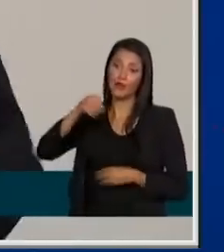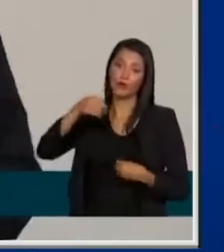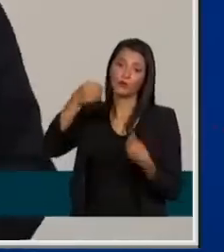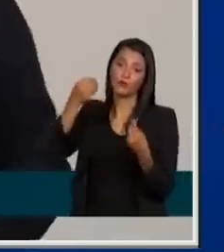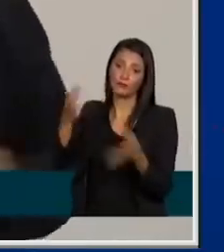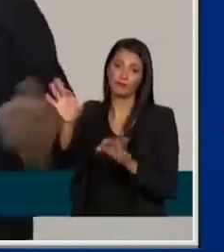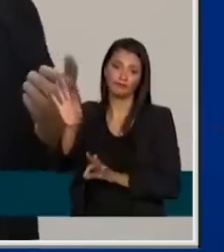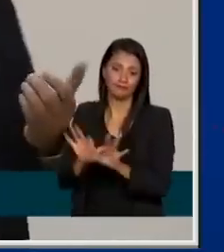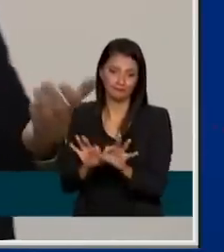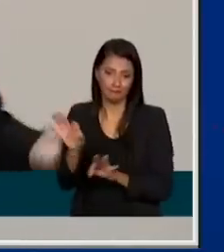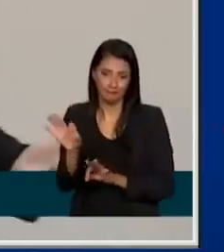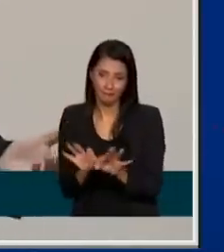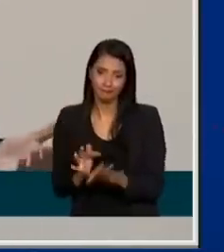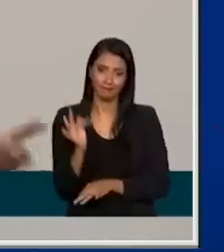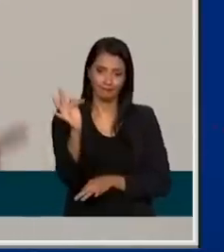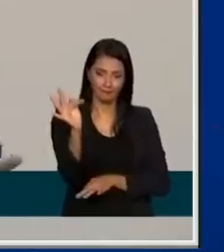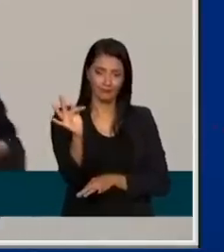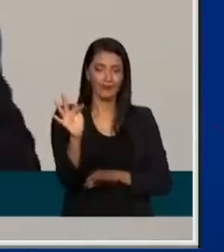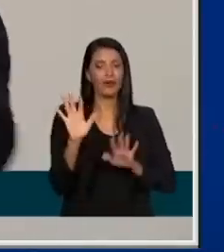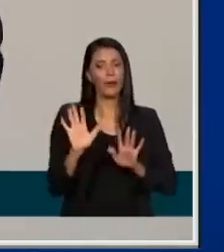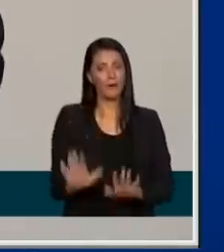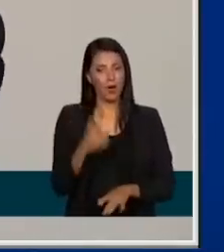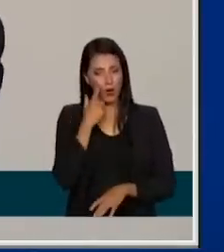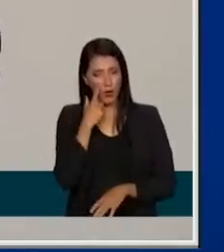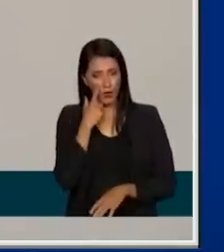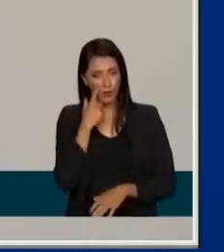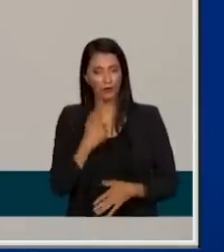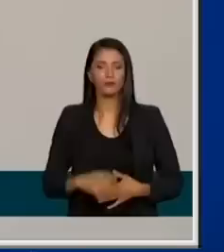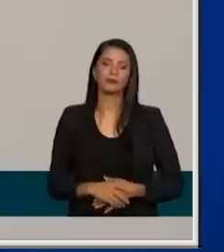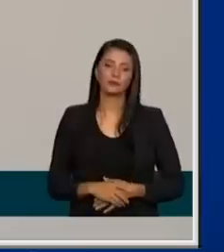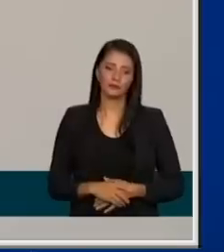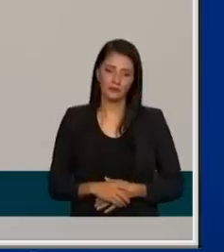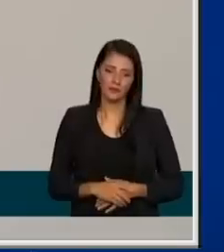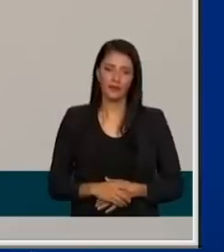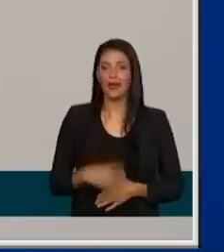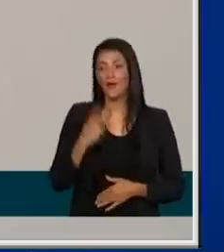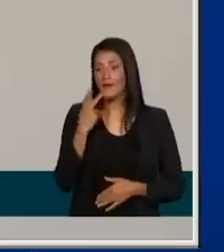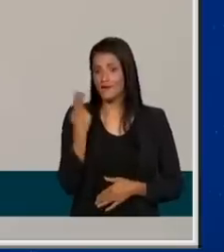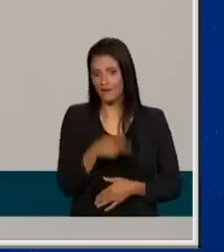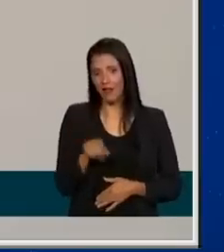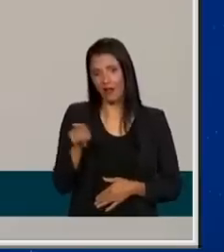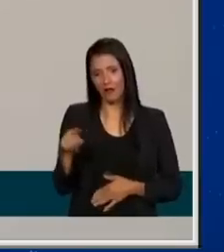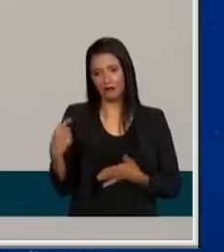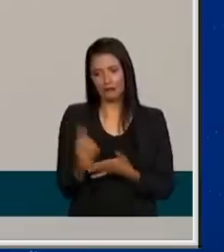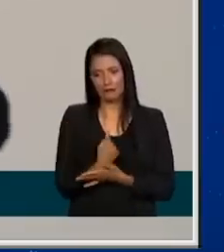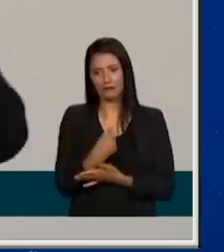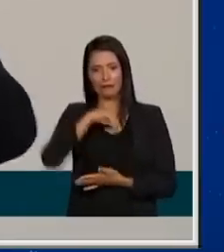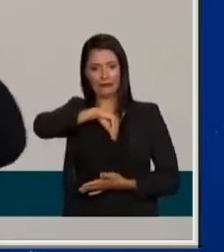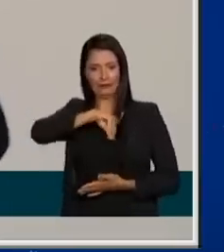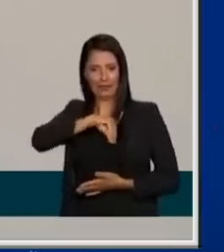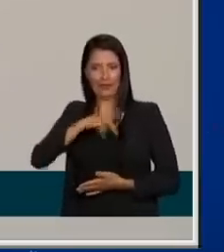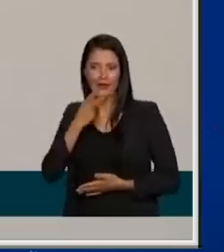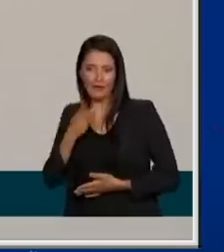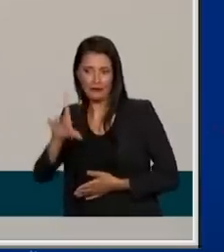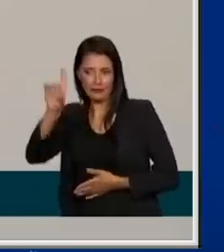ele virou O Grande Show Man Será que que eu posso chamar assim do atual governo